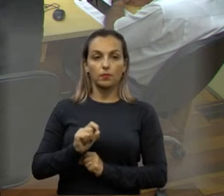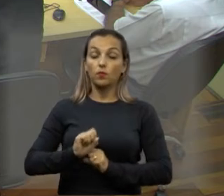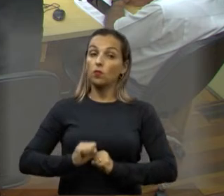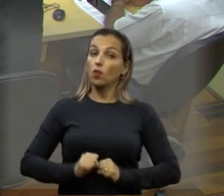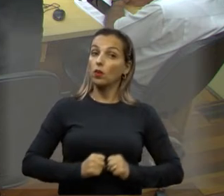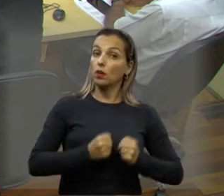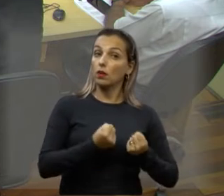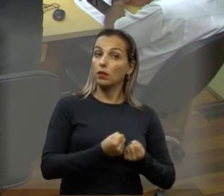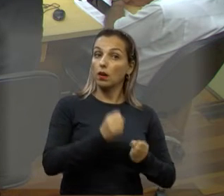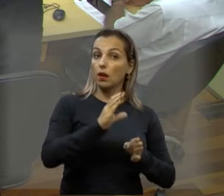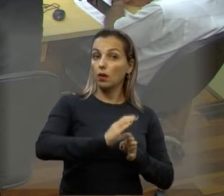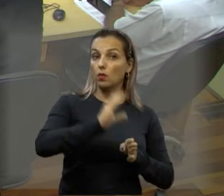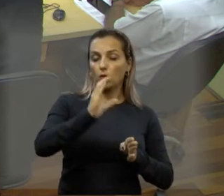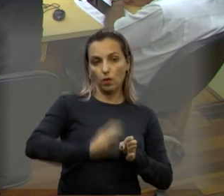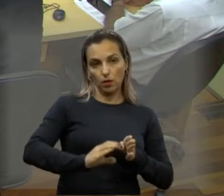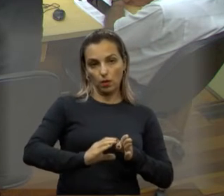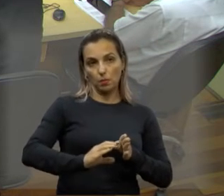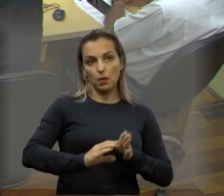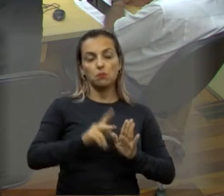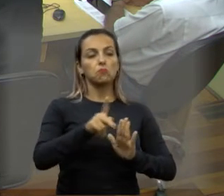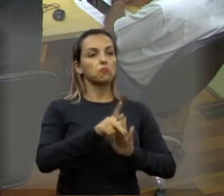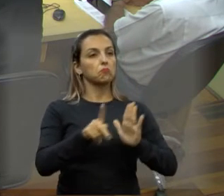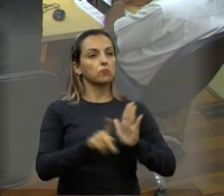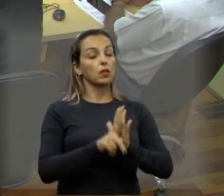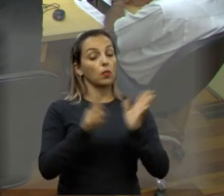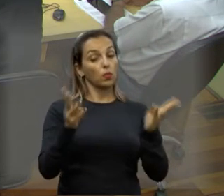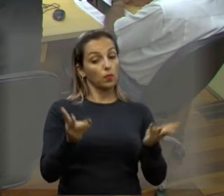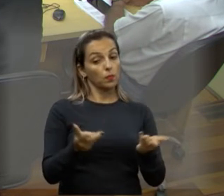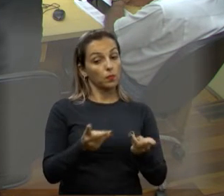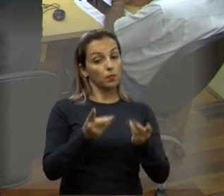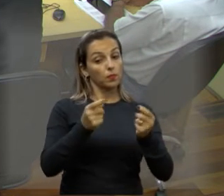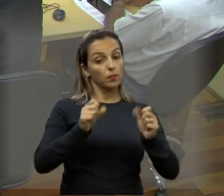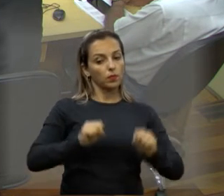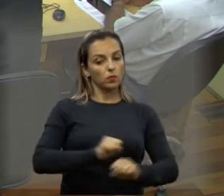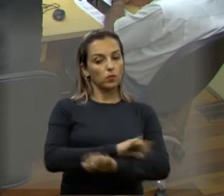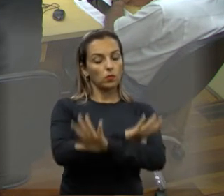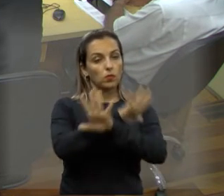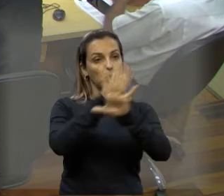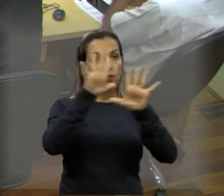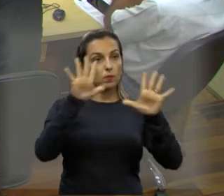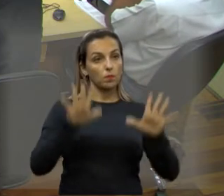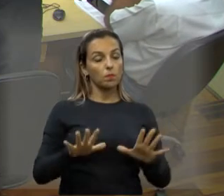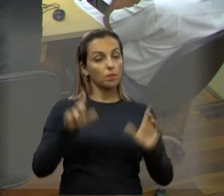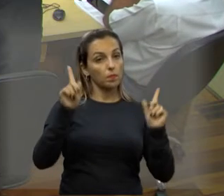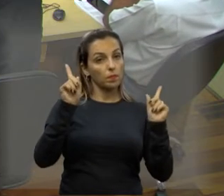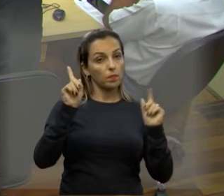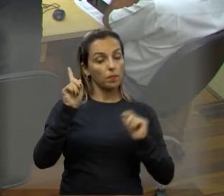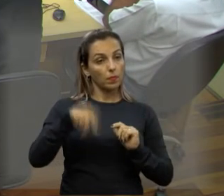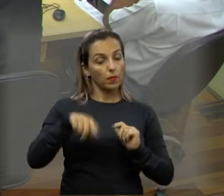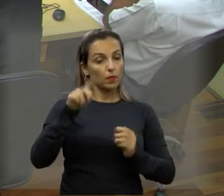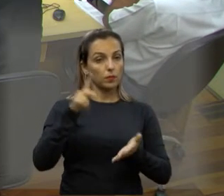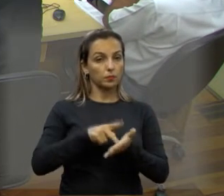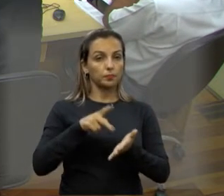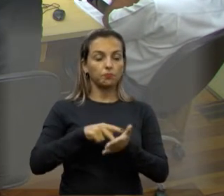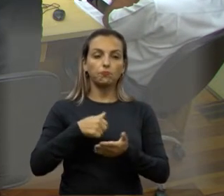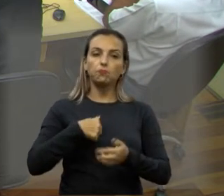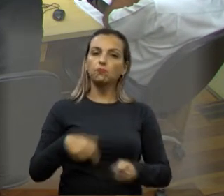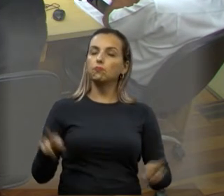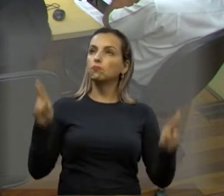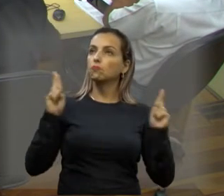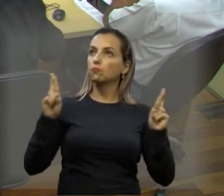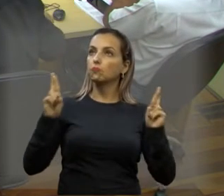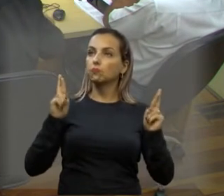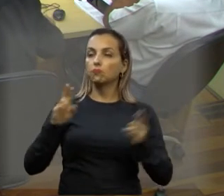fortalecendo essa casa né um projeto de qualidade com transparência é isso que eu espero que essa